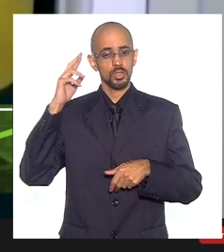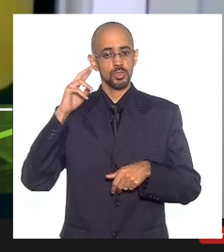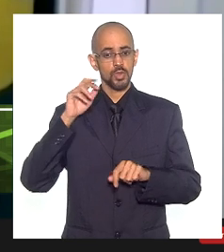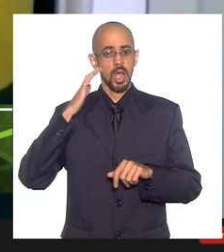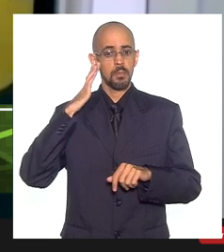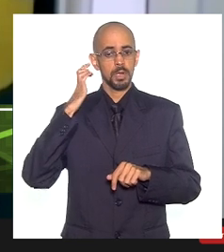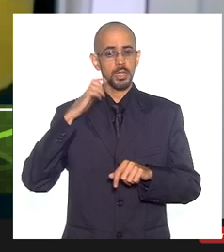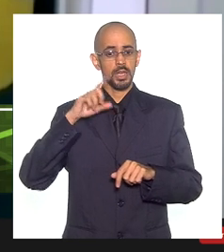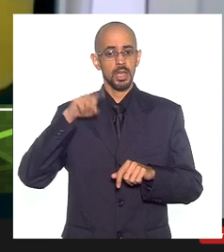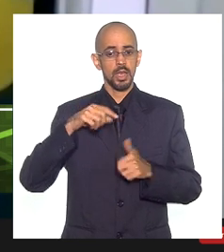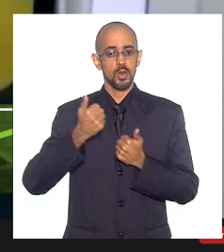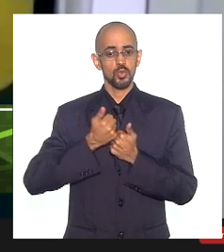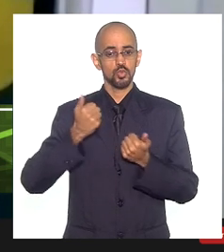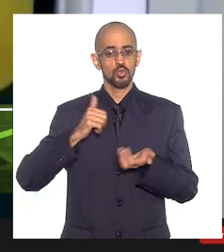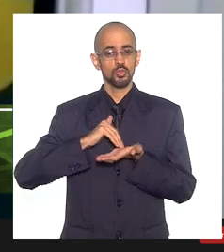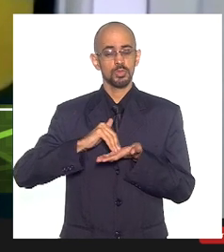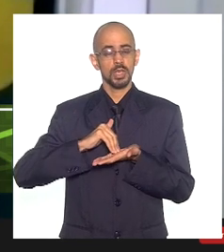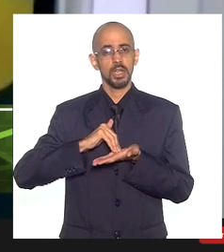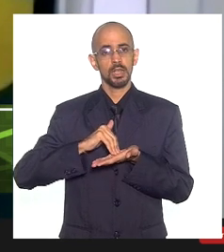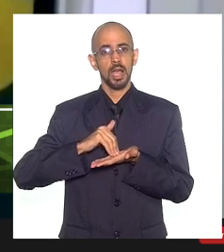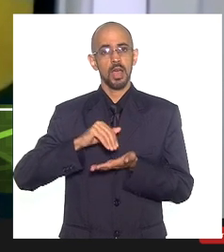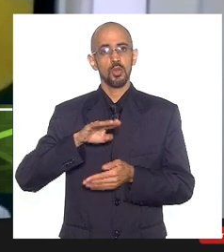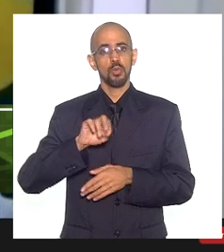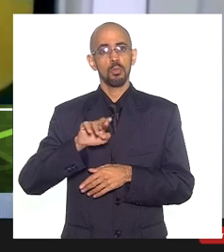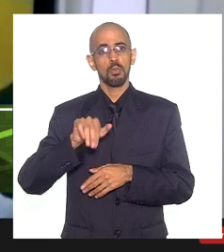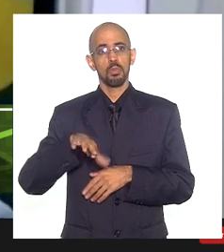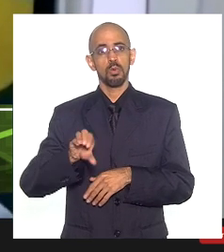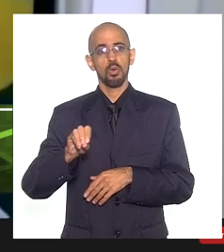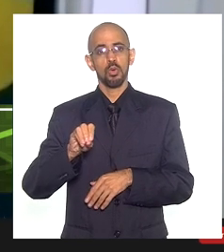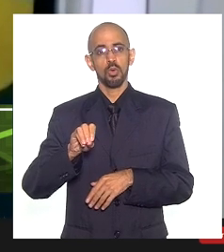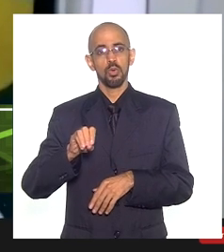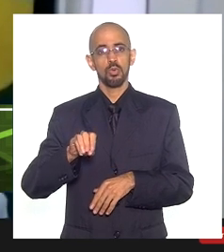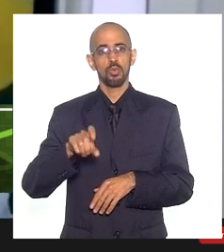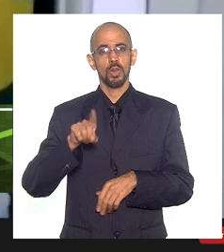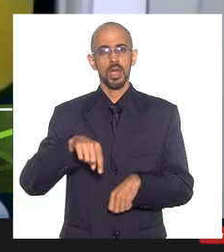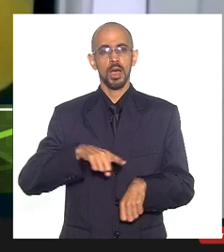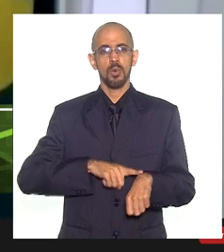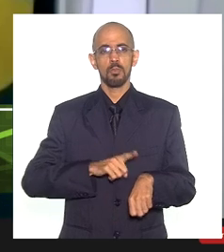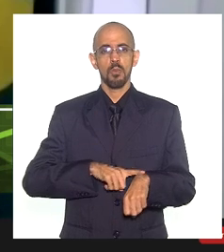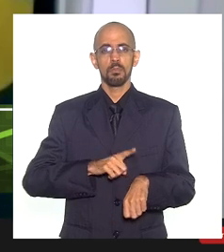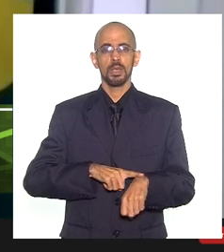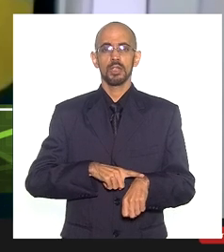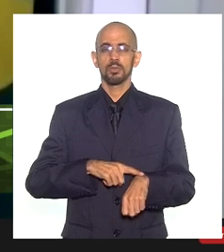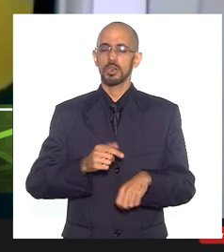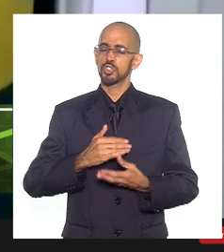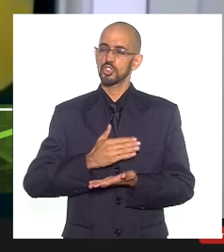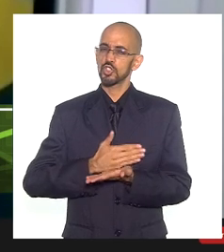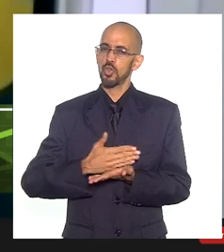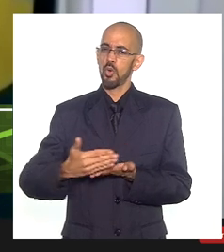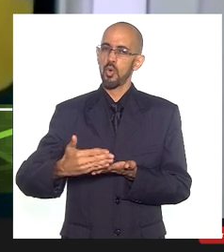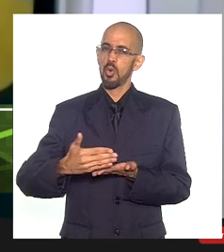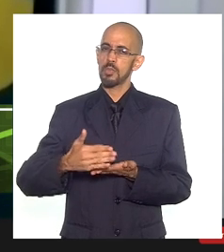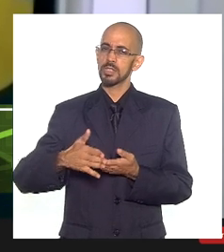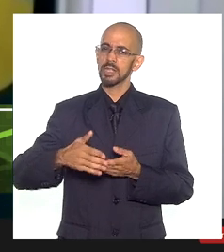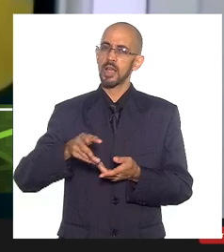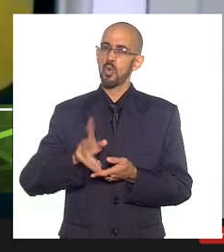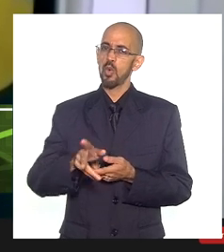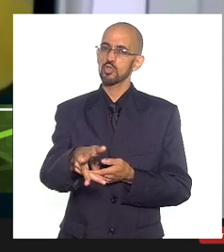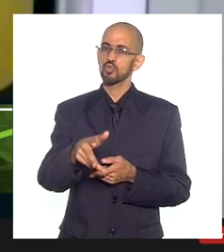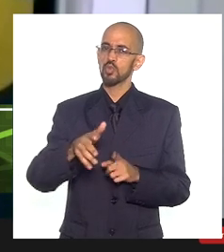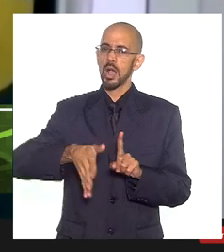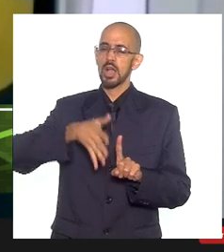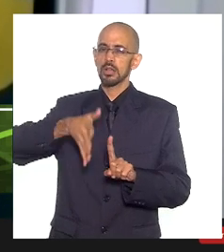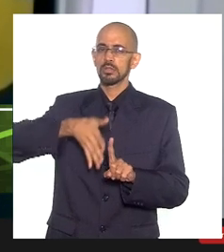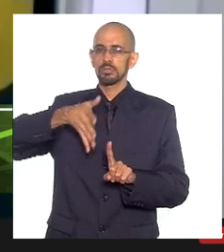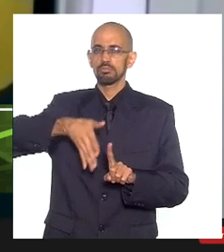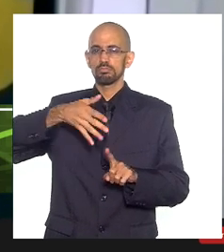subsecretário Bruno Sobral e é o momento para a gente dar sequência esse debate sobre as pautas que o Estado